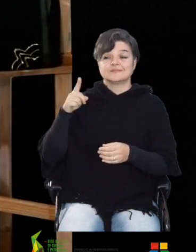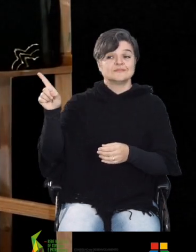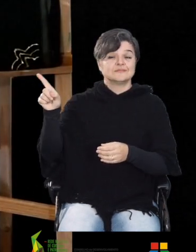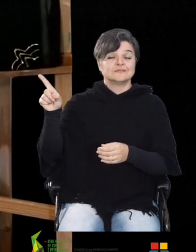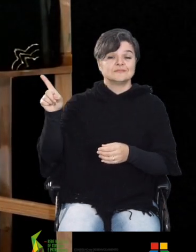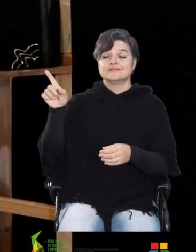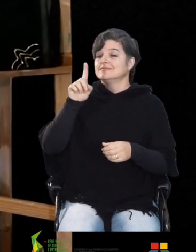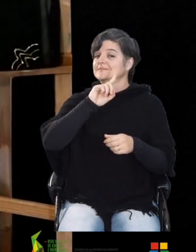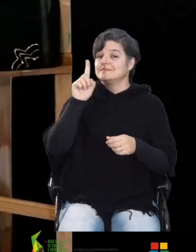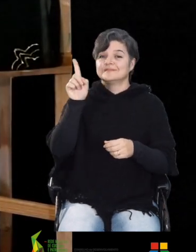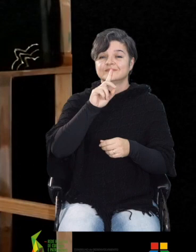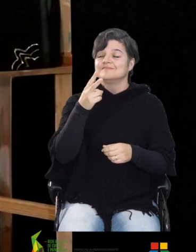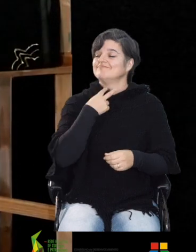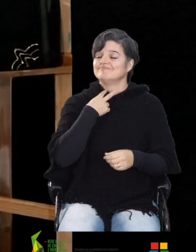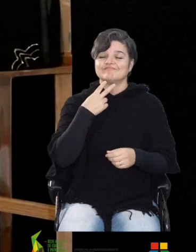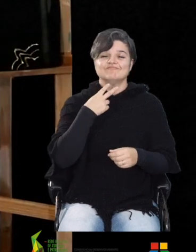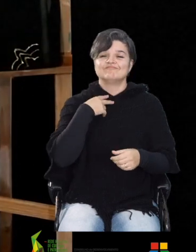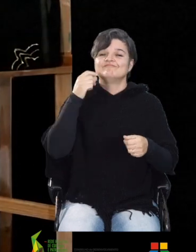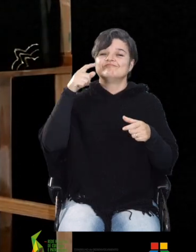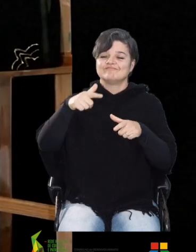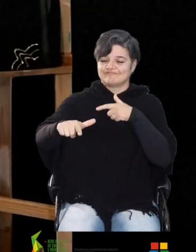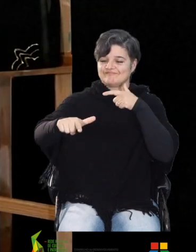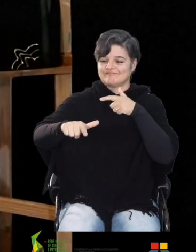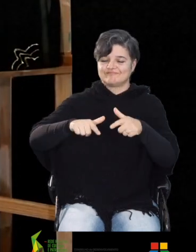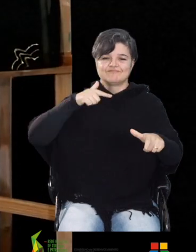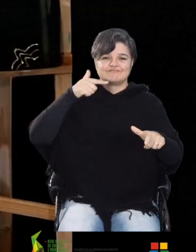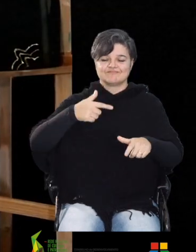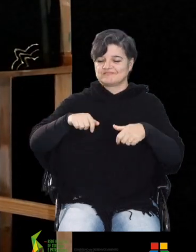mas eu não preciso